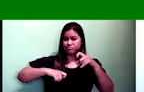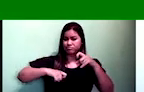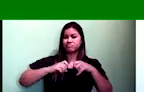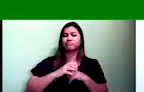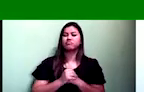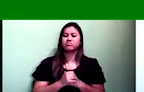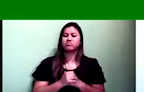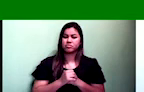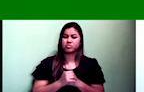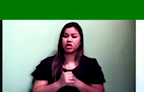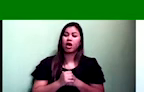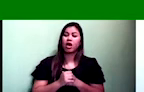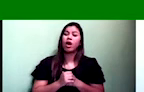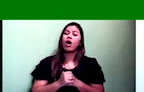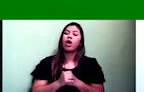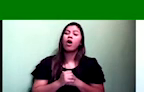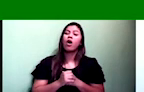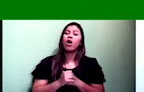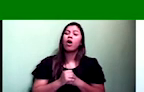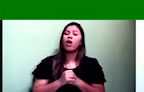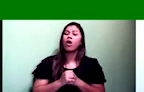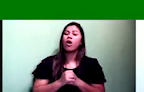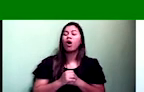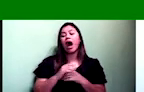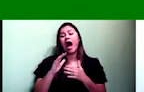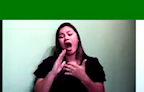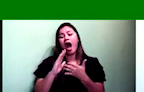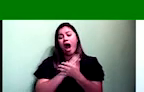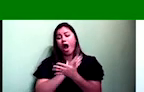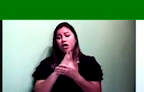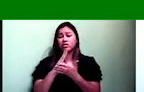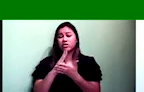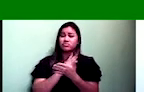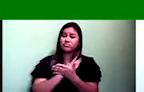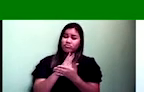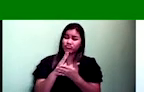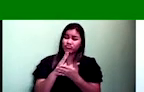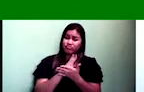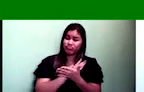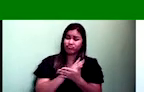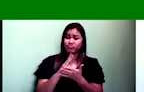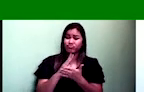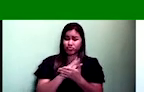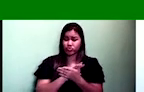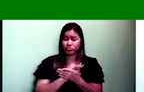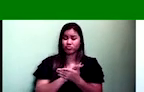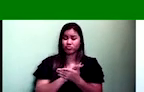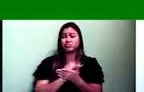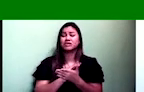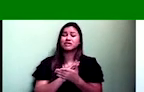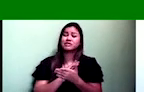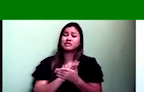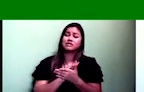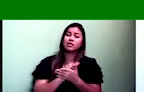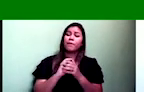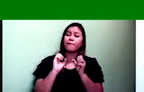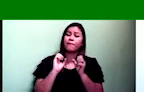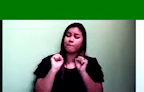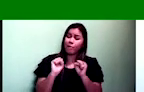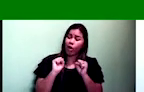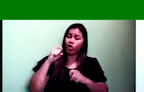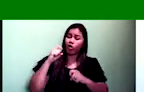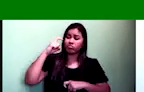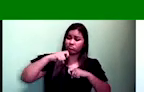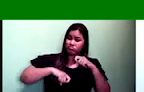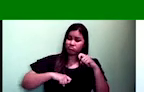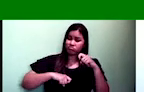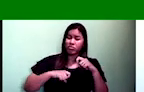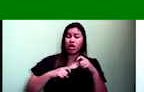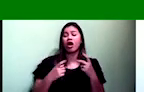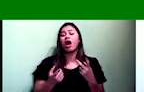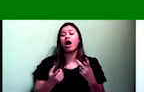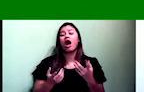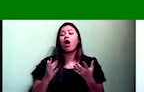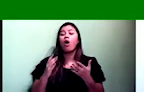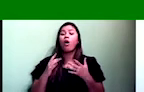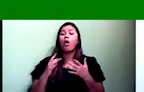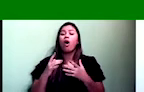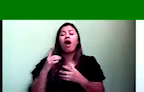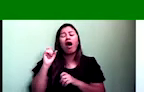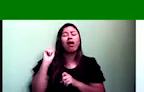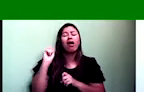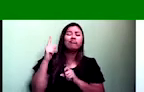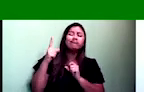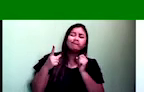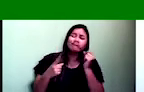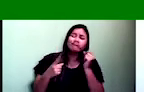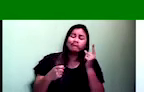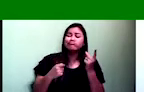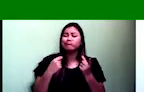frequentemente transmissíveis por contágio sexual ou eventualmente transmissíveis por contágio sexual.